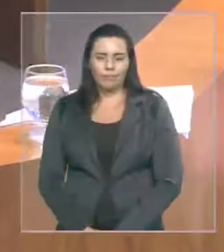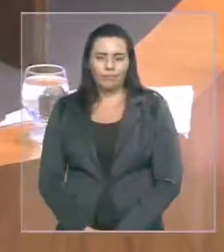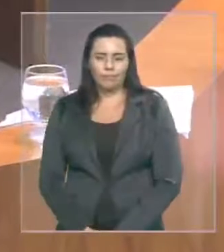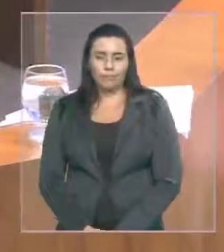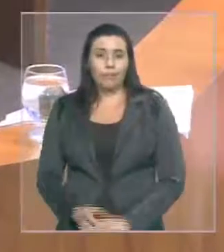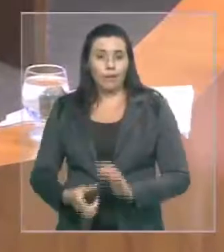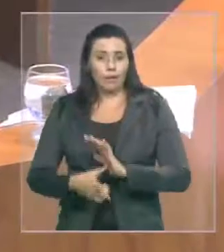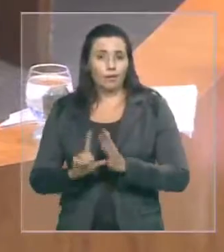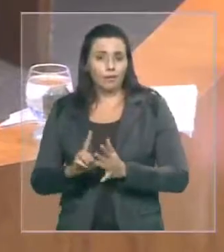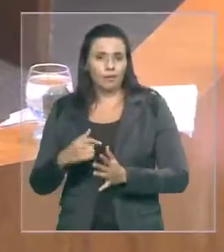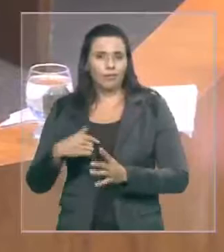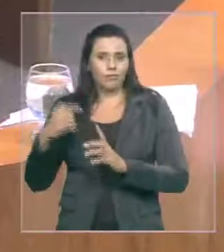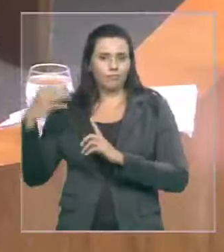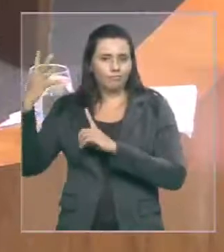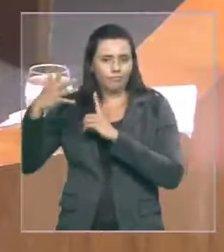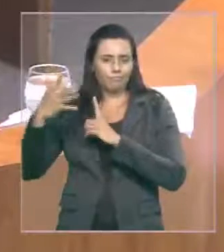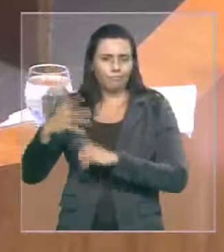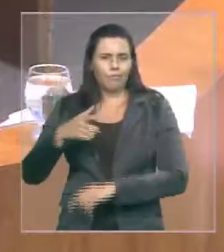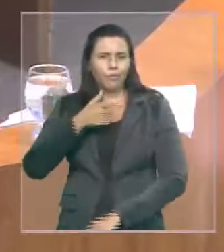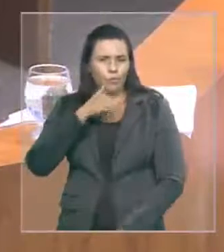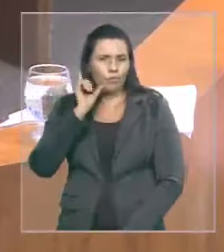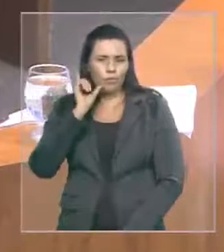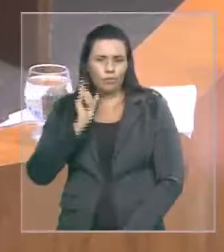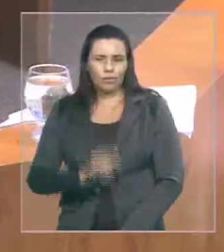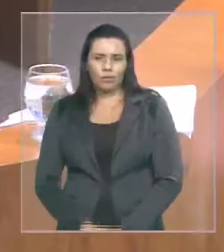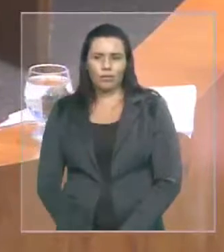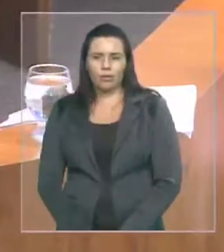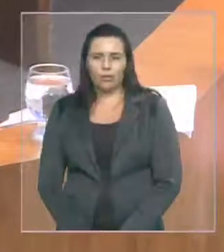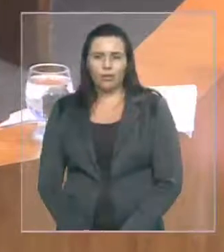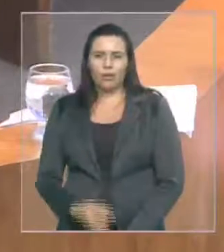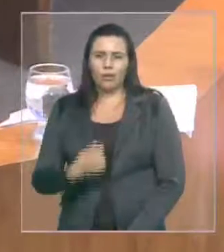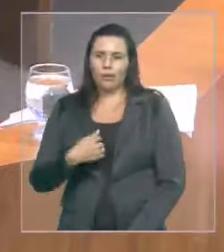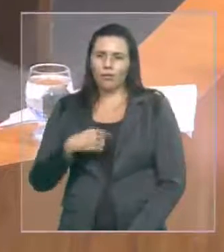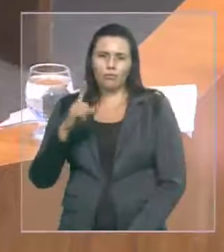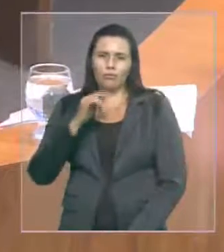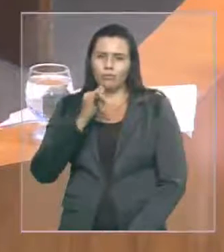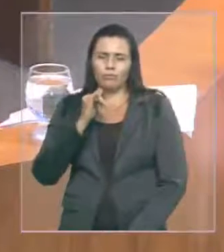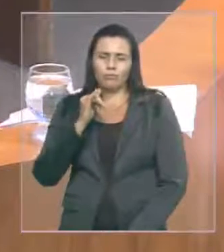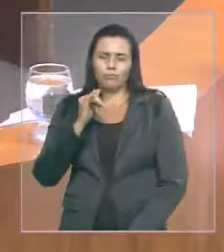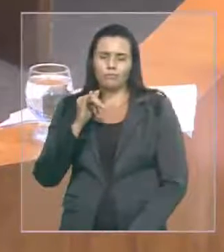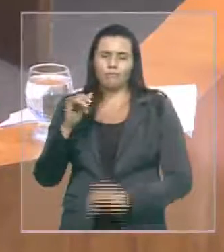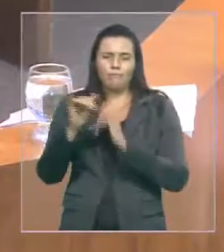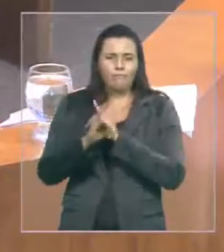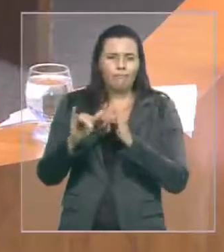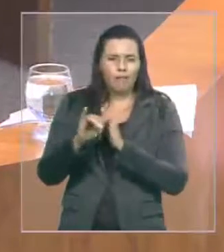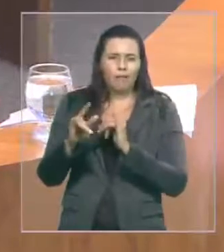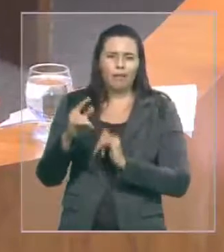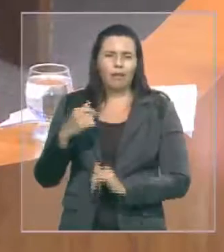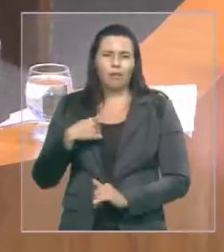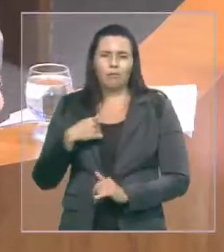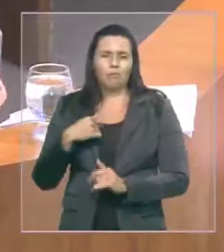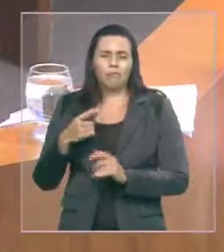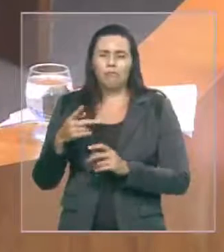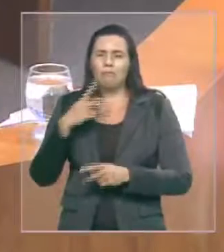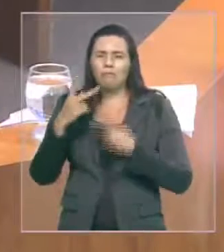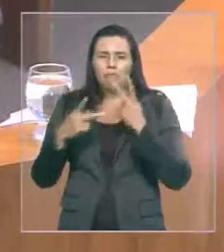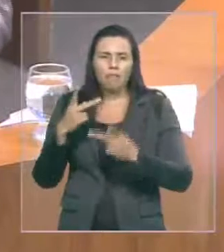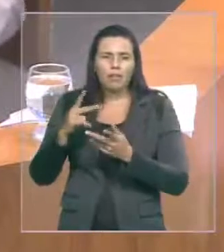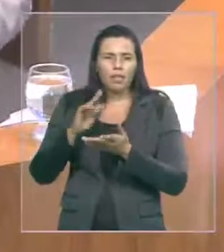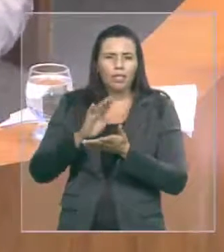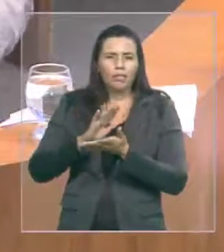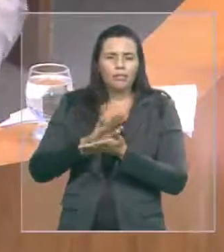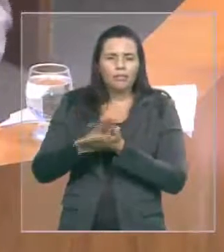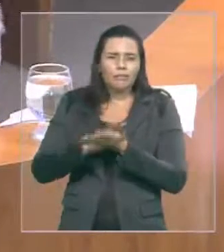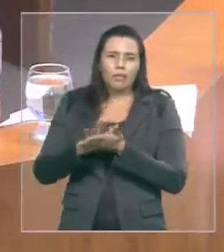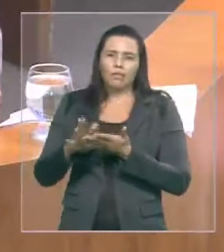sobre Vossa Excelência ontem, aliás, eu não citei Vossa Excelência. Vossa Excelência entendeu, podia